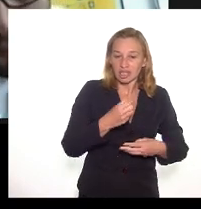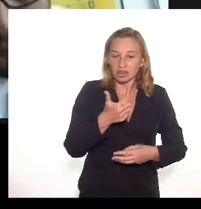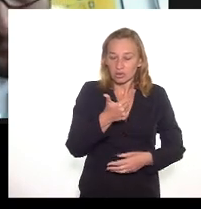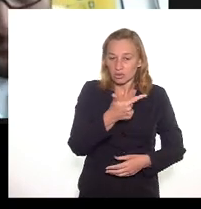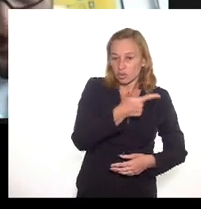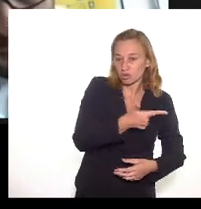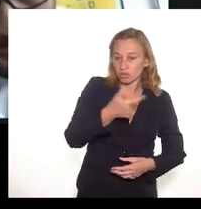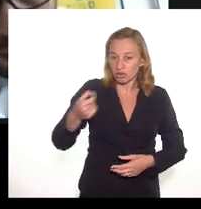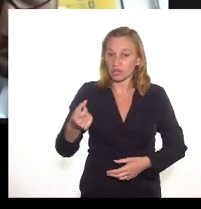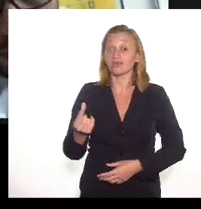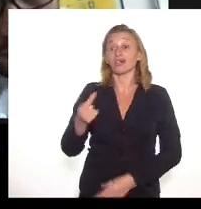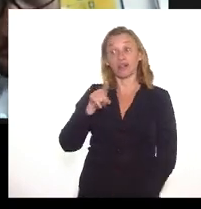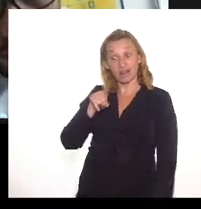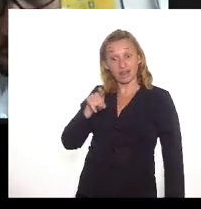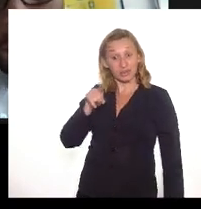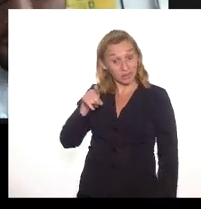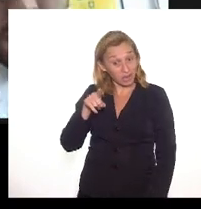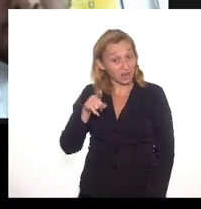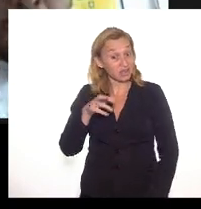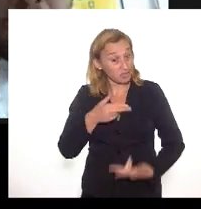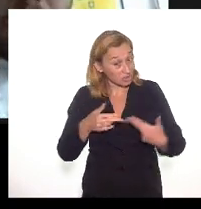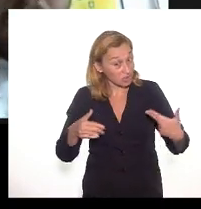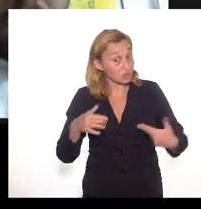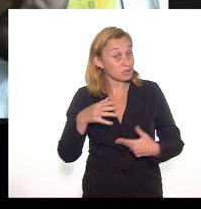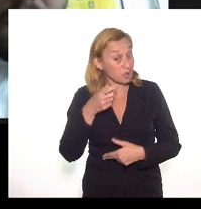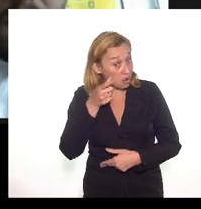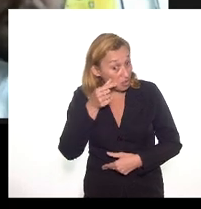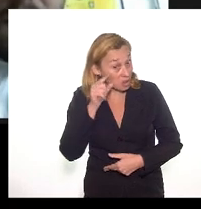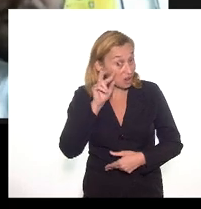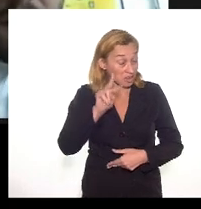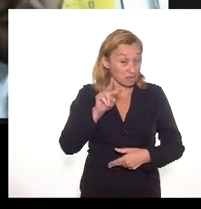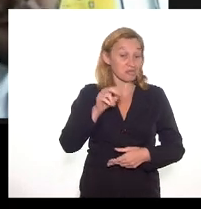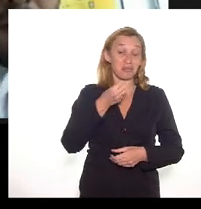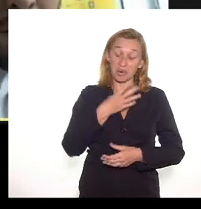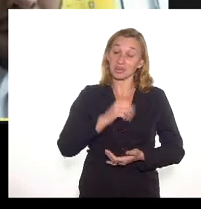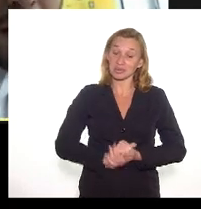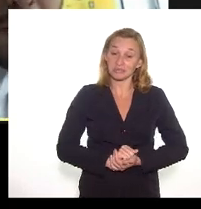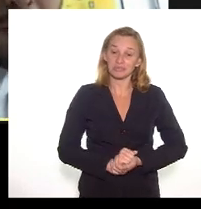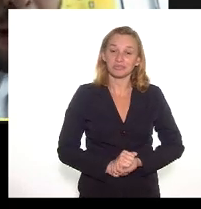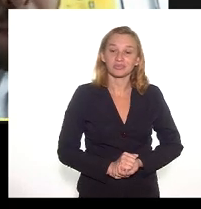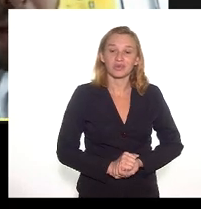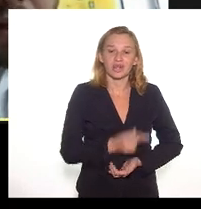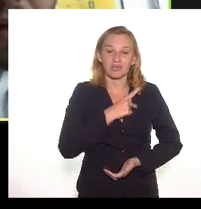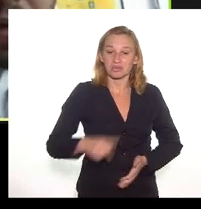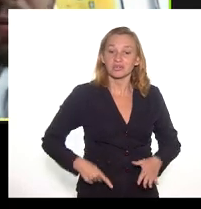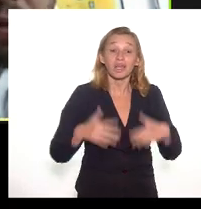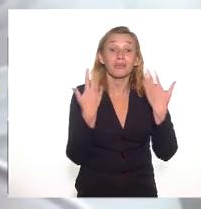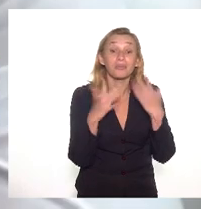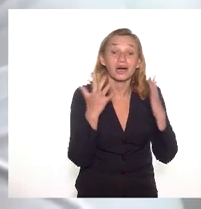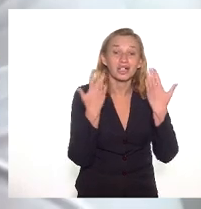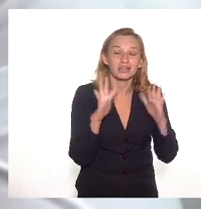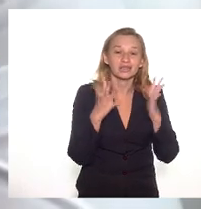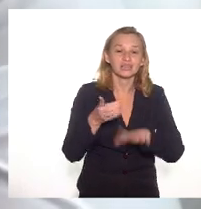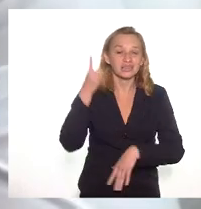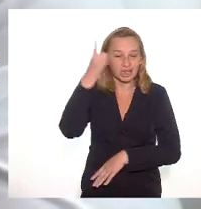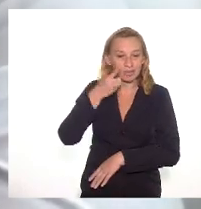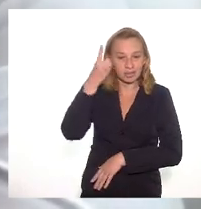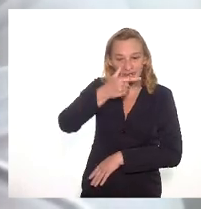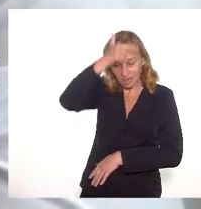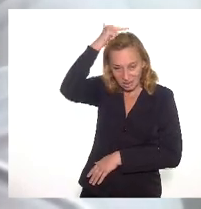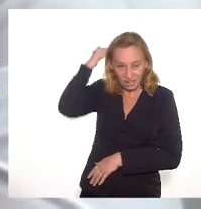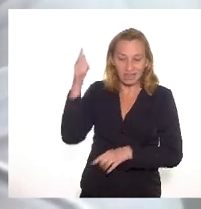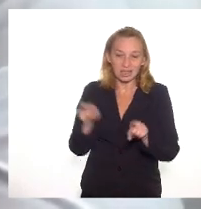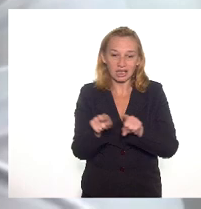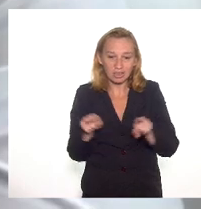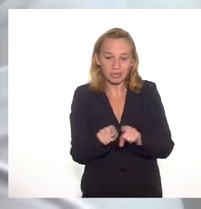tem petróleo, presidente, é isso mesmo. Muito bom. Oi, Rodrigo. Presidente, parabenizar aí o deputado Luiz Paulo, Vossa Excelência